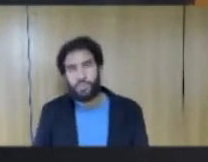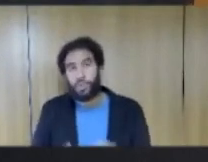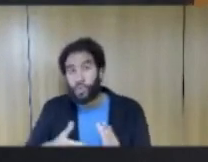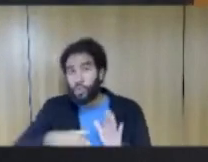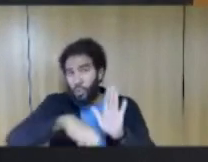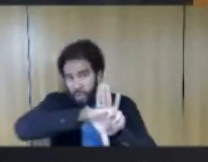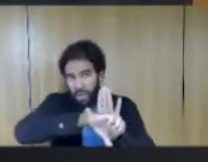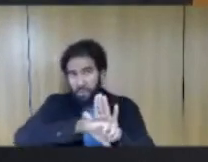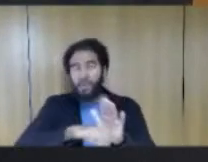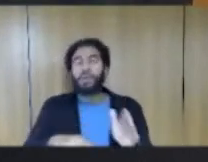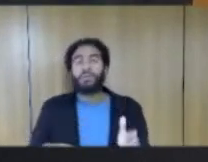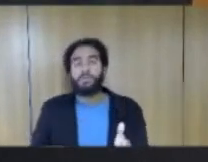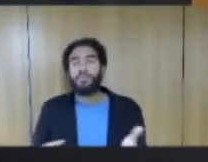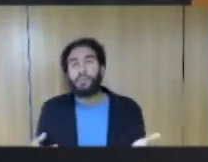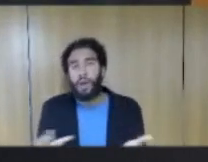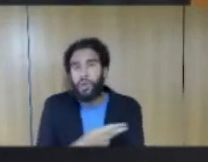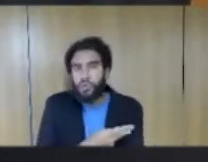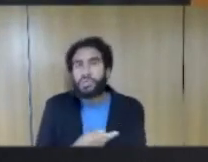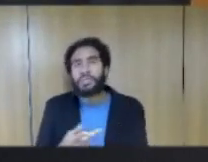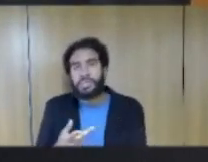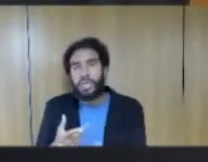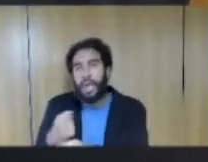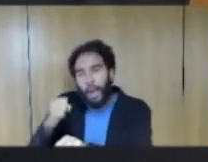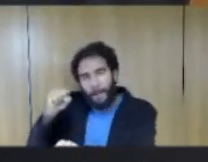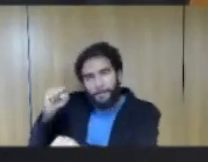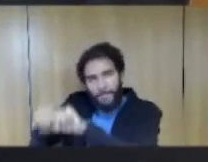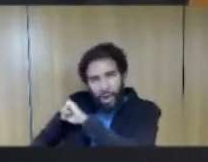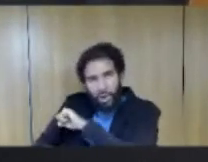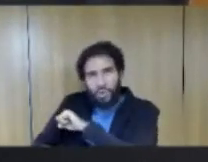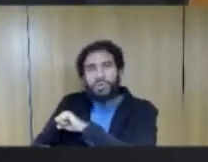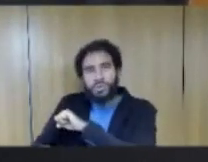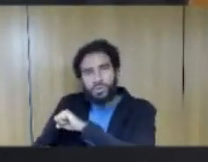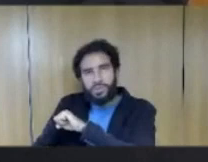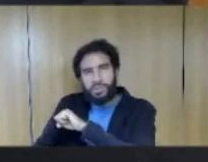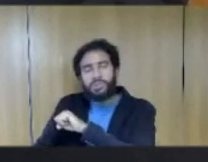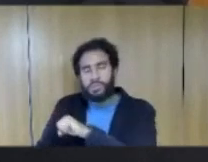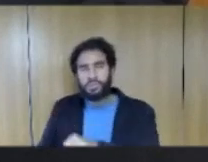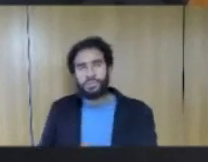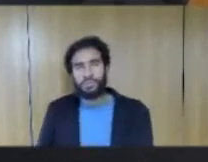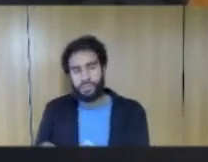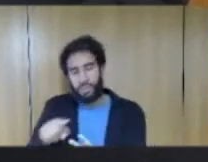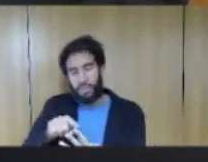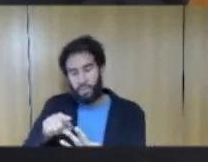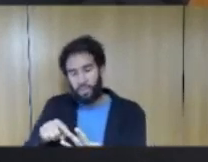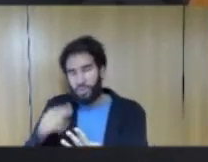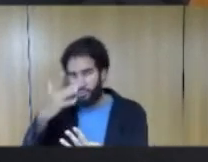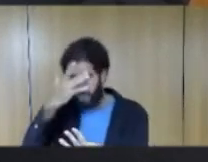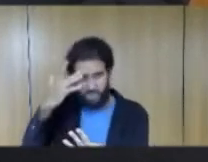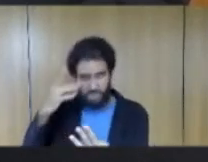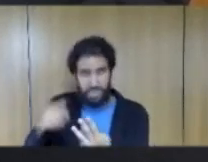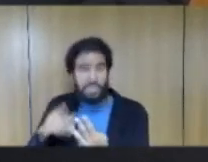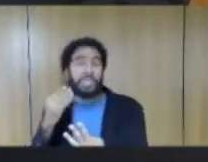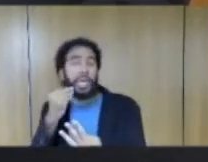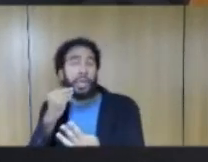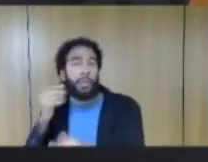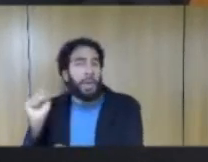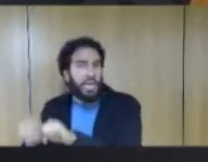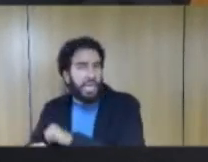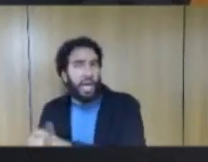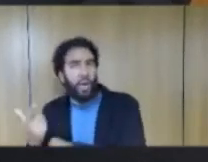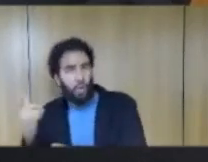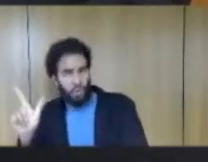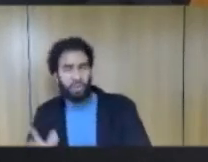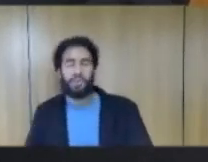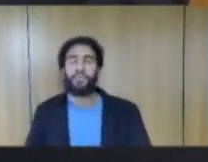a ocorrência dos homicídios que foram aludidos Então as informações disponíveis nesse momento